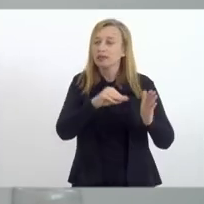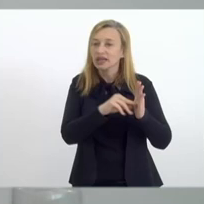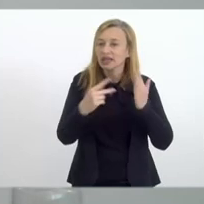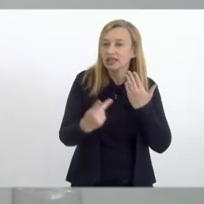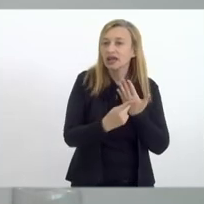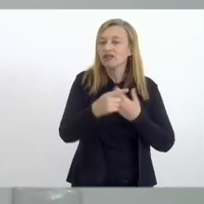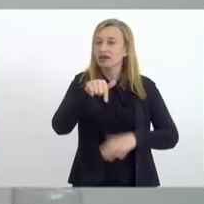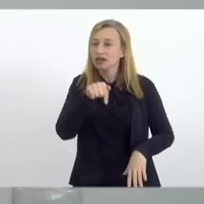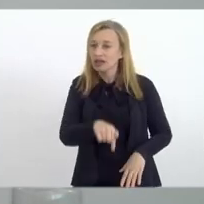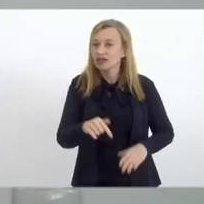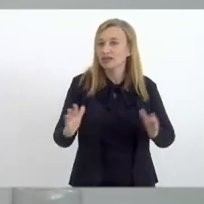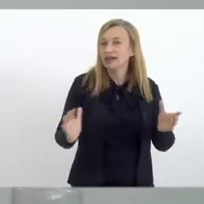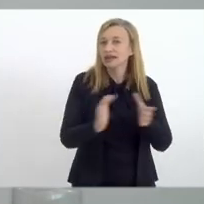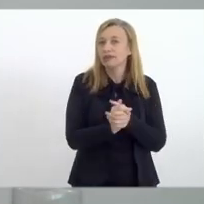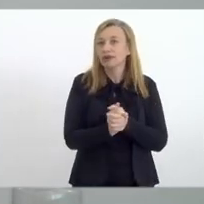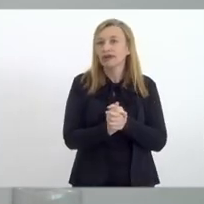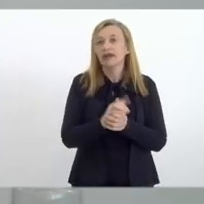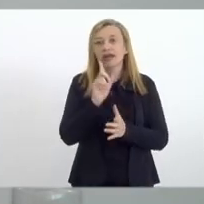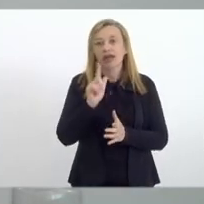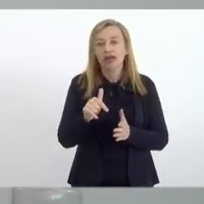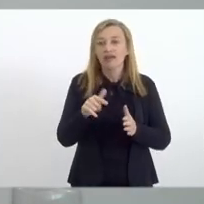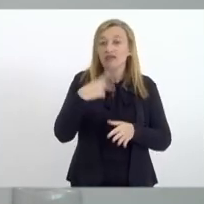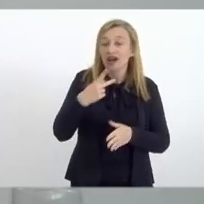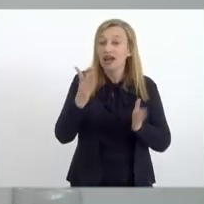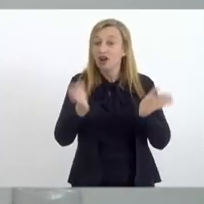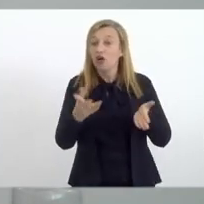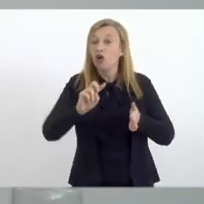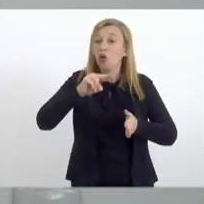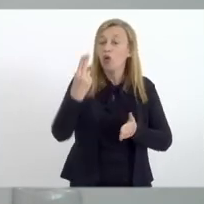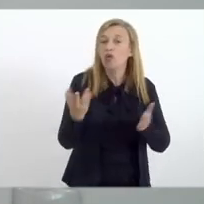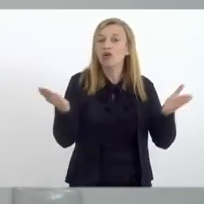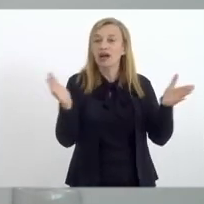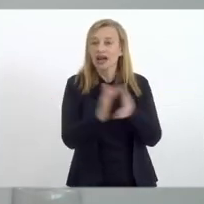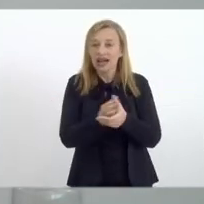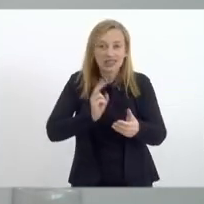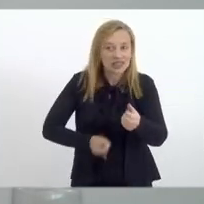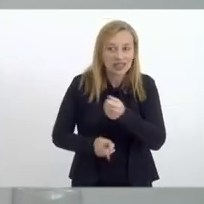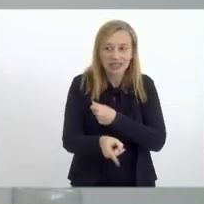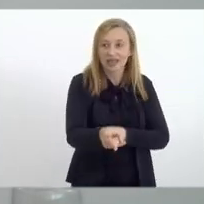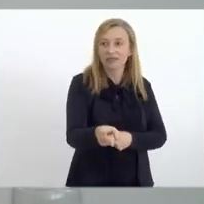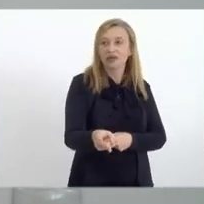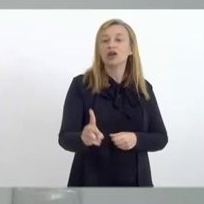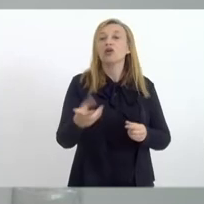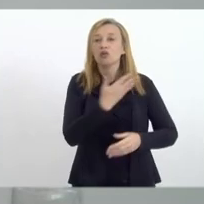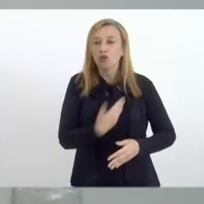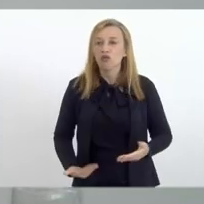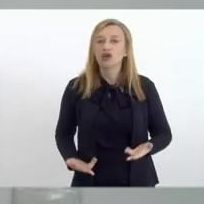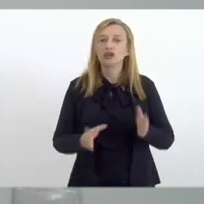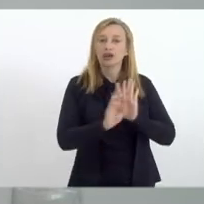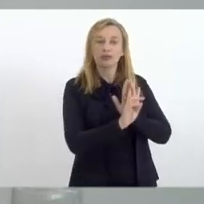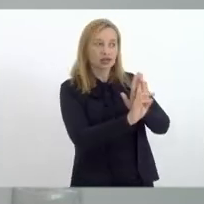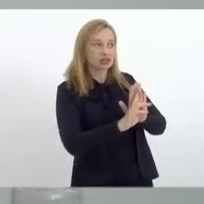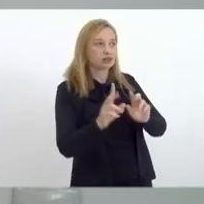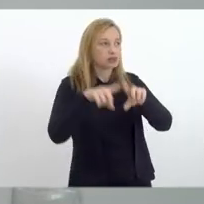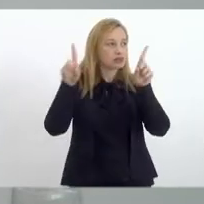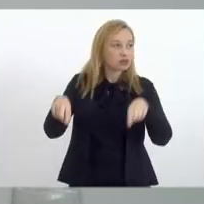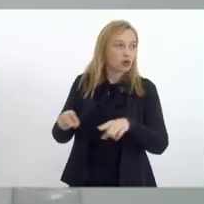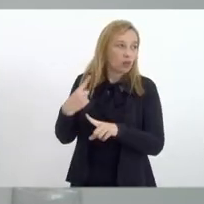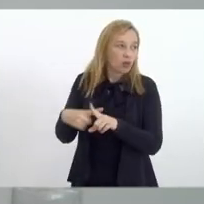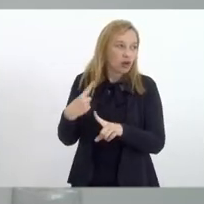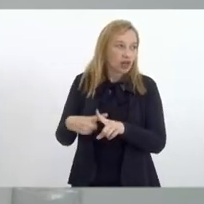do casamento, fale agora ou cale-se para sempre. Tanto o governo quanto a representação de servidores.